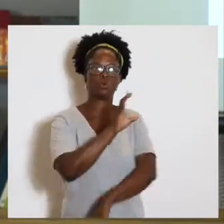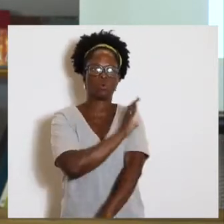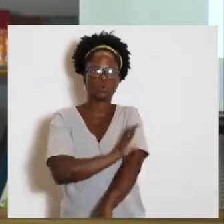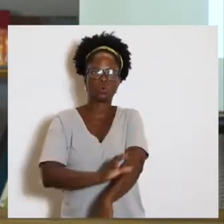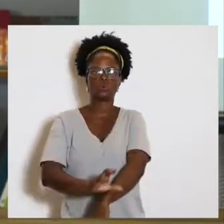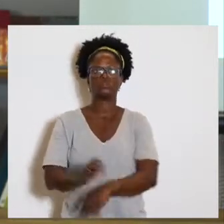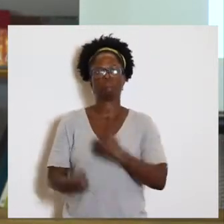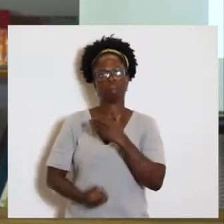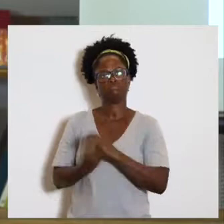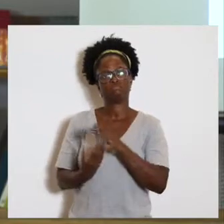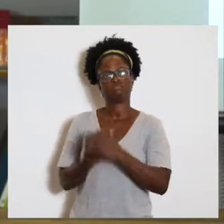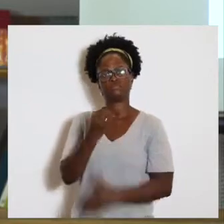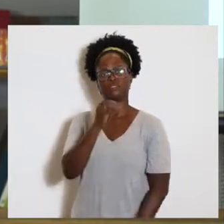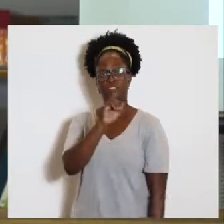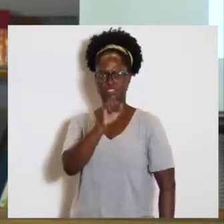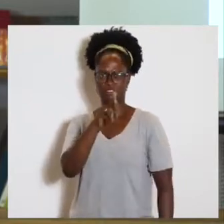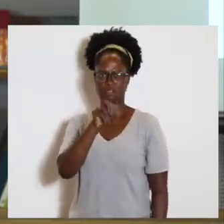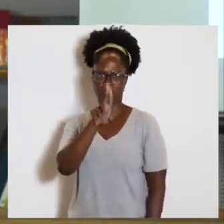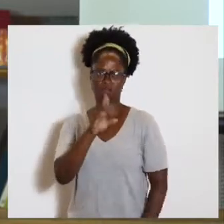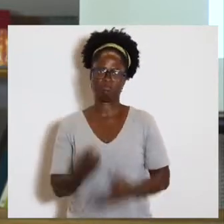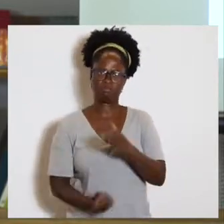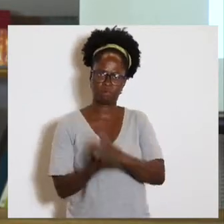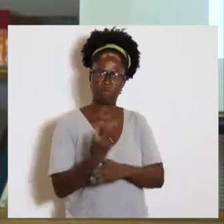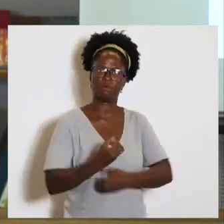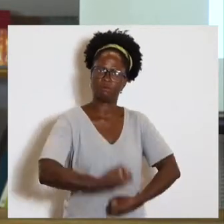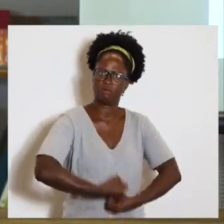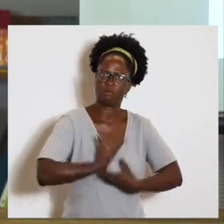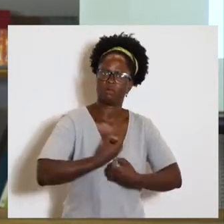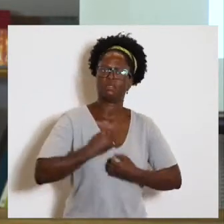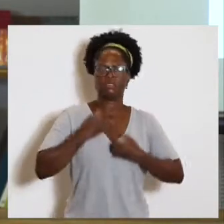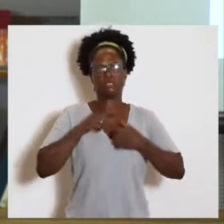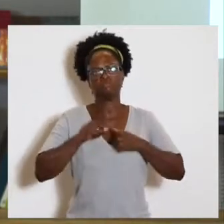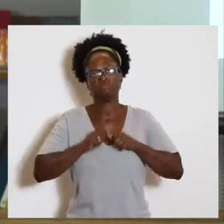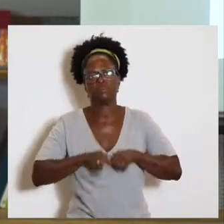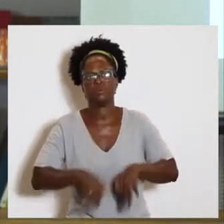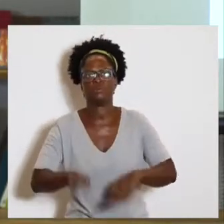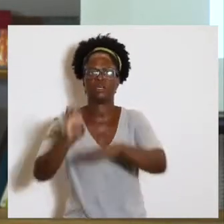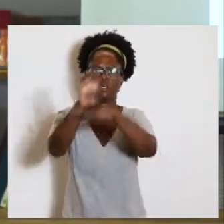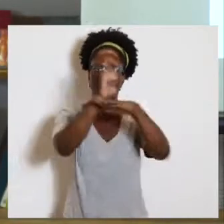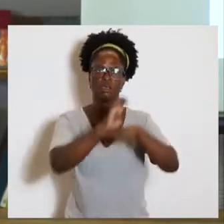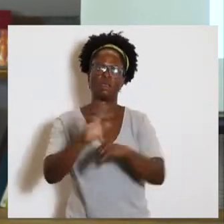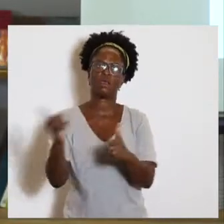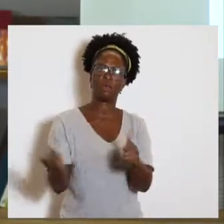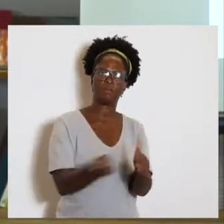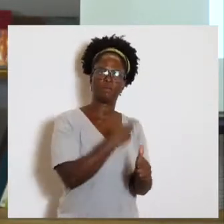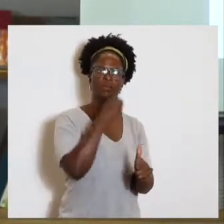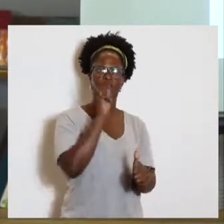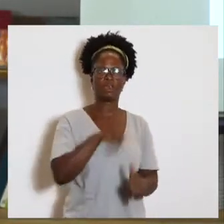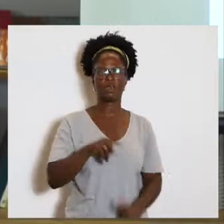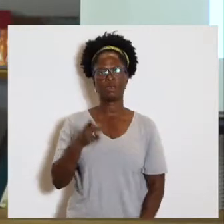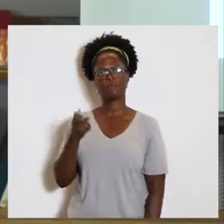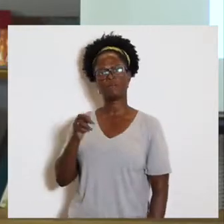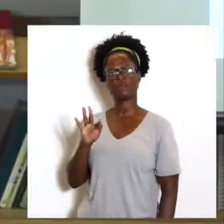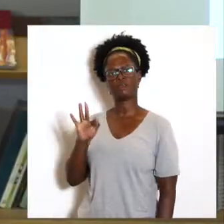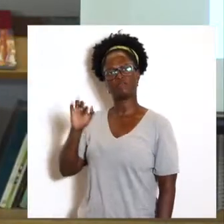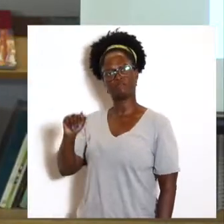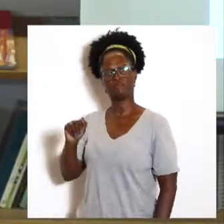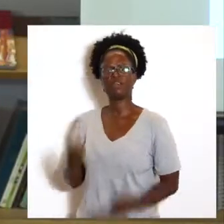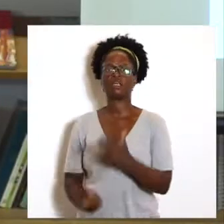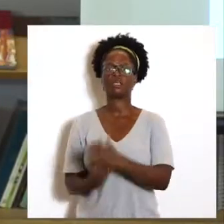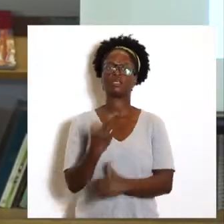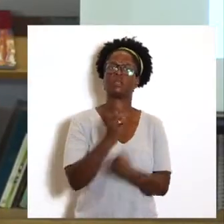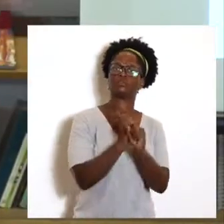dos saraus de periferia de são paulo e depois se espalhou por outros estados brasileiros o primeiro deles é a cooperifa criada em